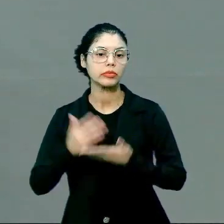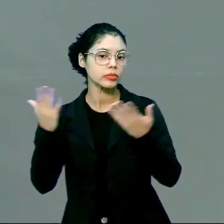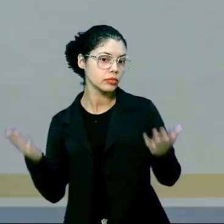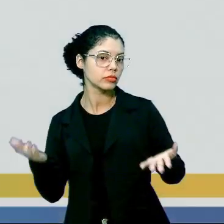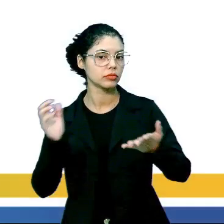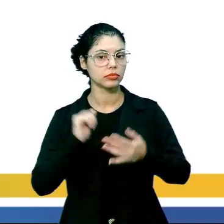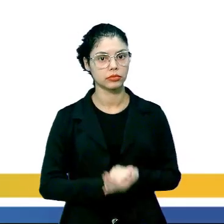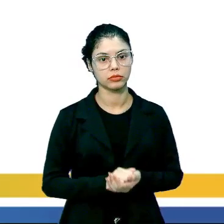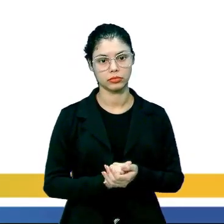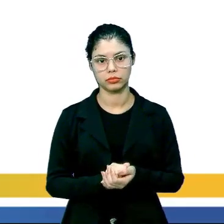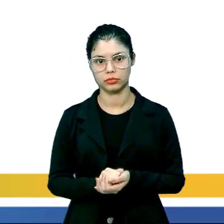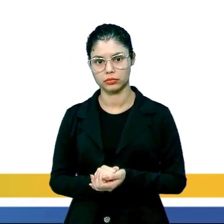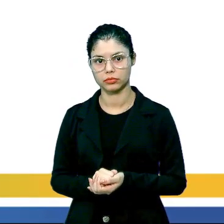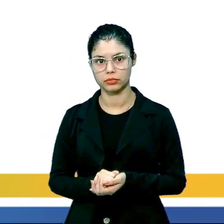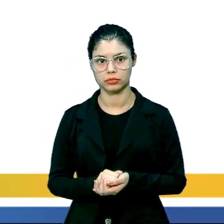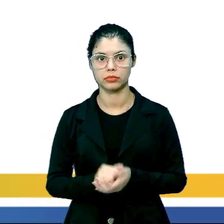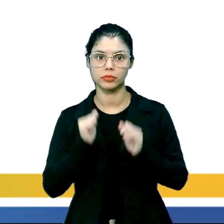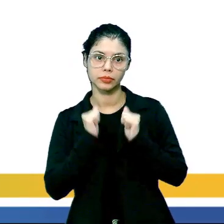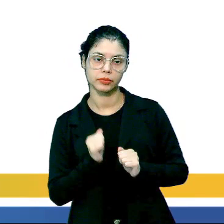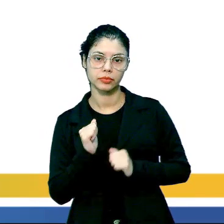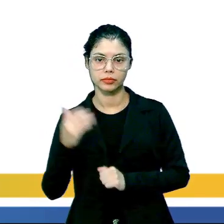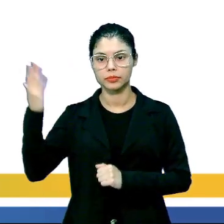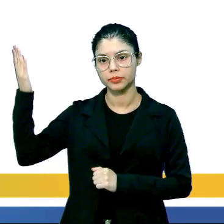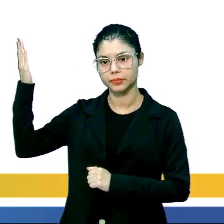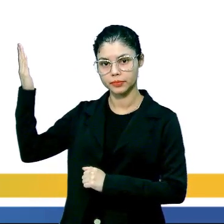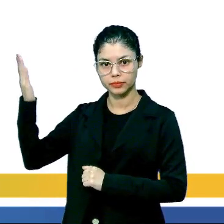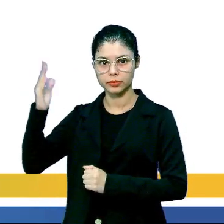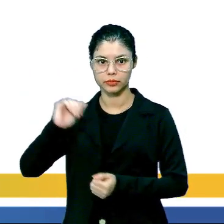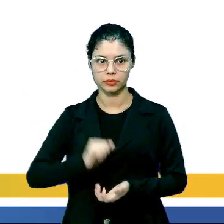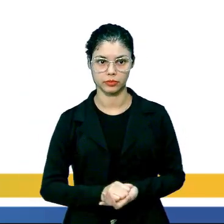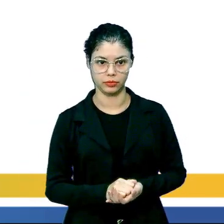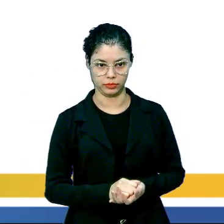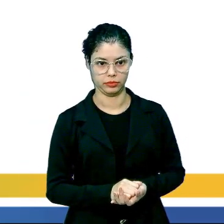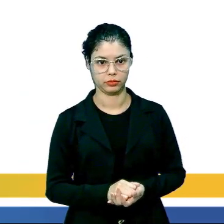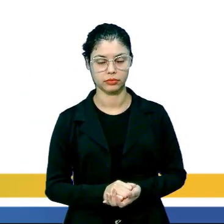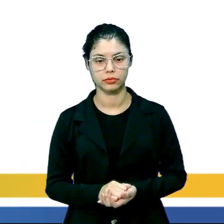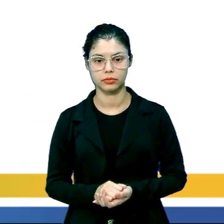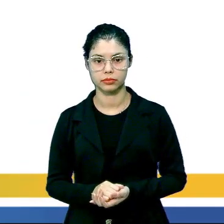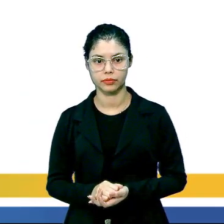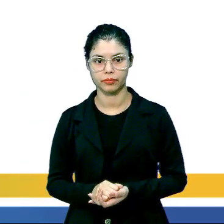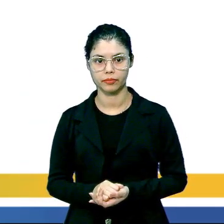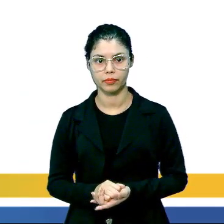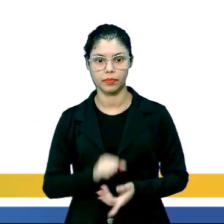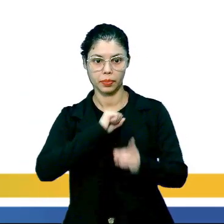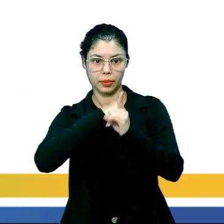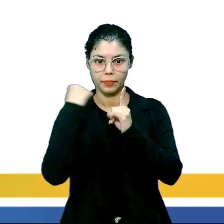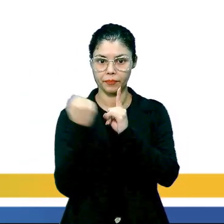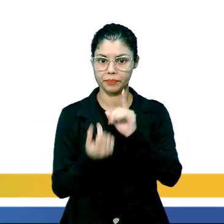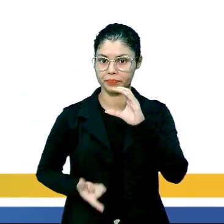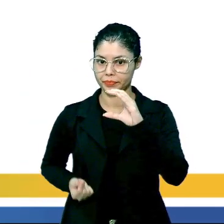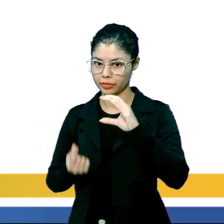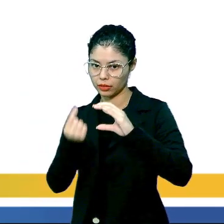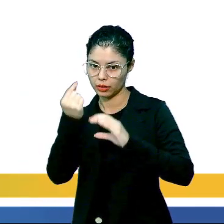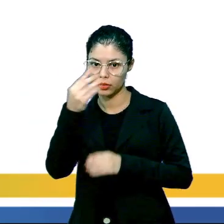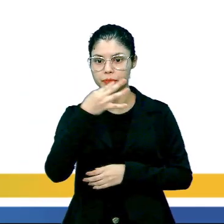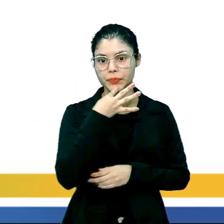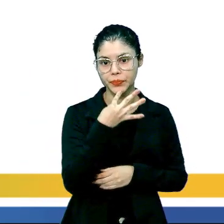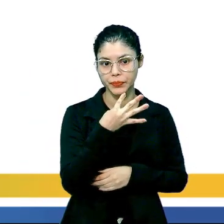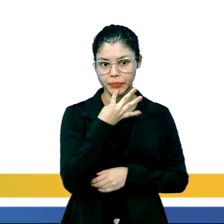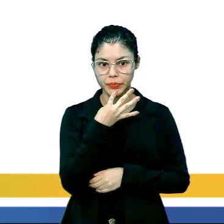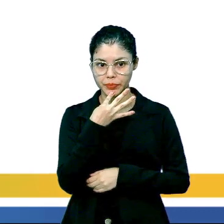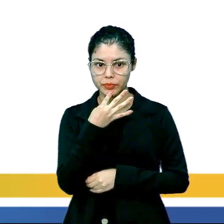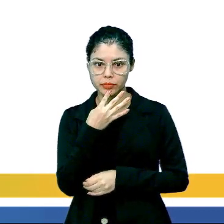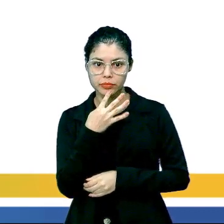então nesse aspecto é que nós podemos dizer o seguinte, então, na sociedade capitalista,